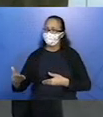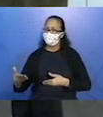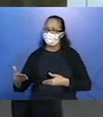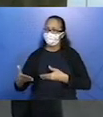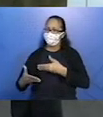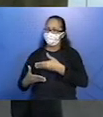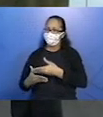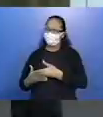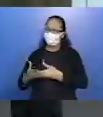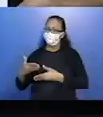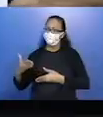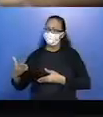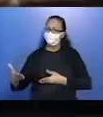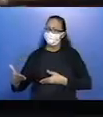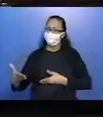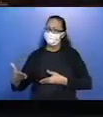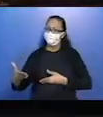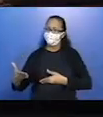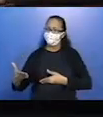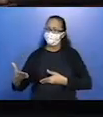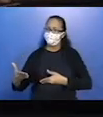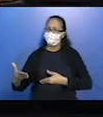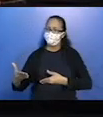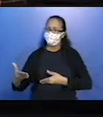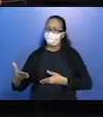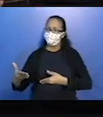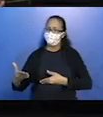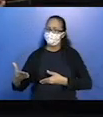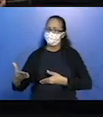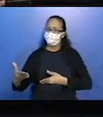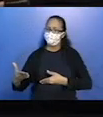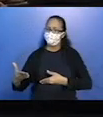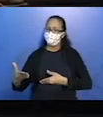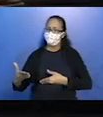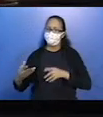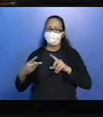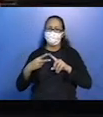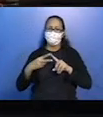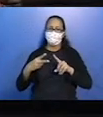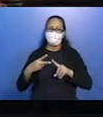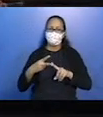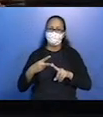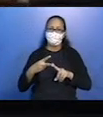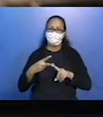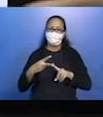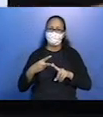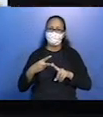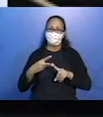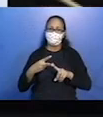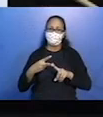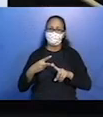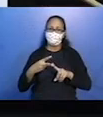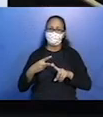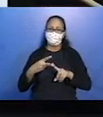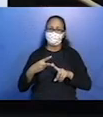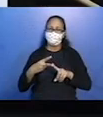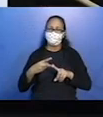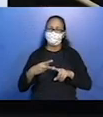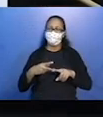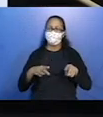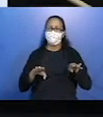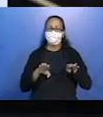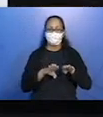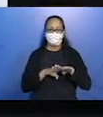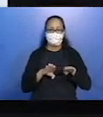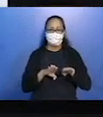Percebeu aqui, ó? Devolver, devolver. Olha lá o que vocês vão responder. Se você colocou aqui embaixo é ação, presta atenção